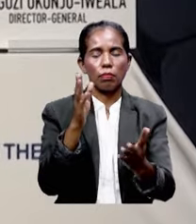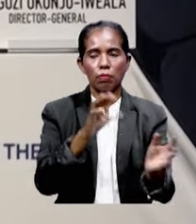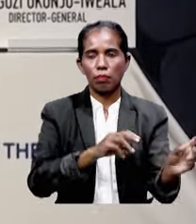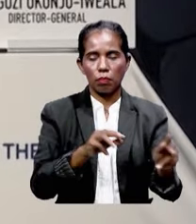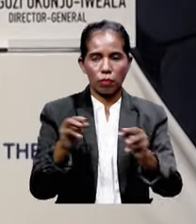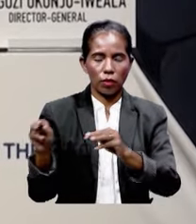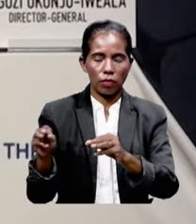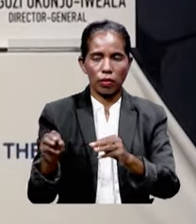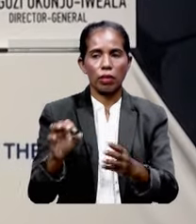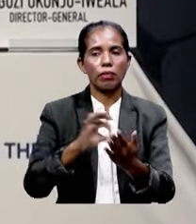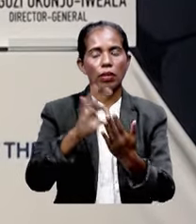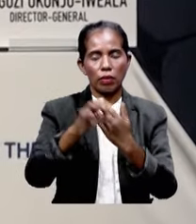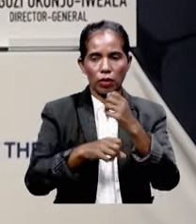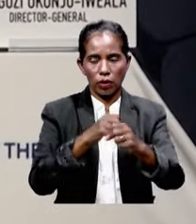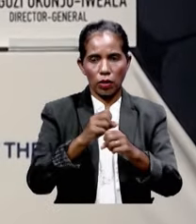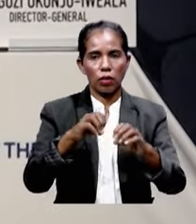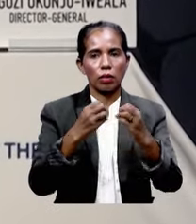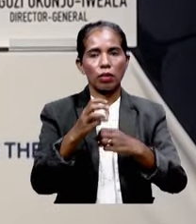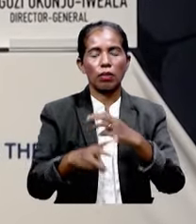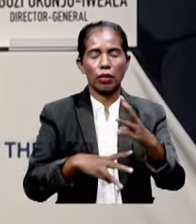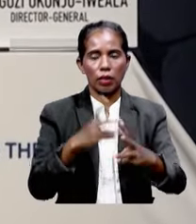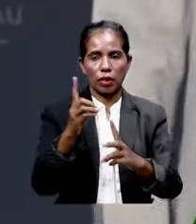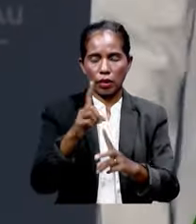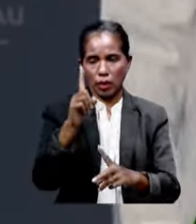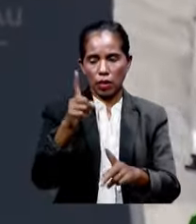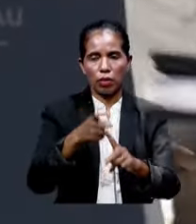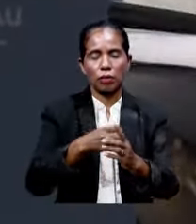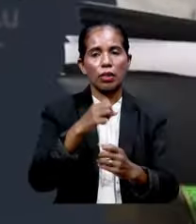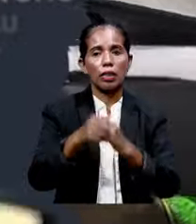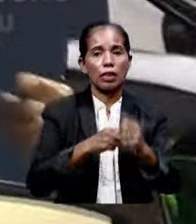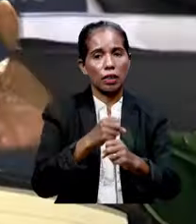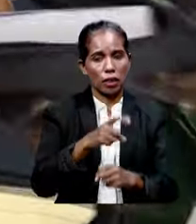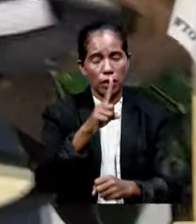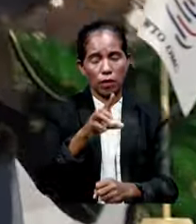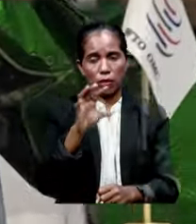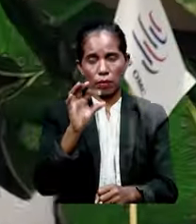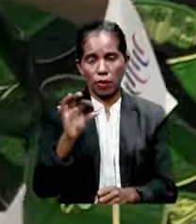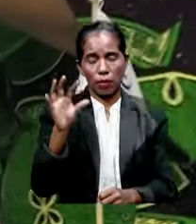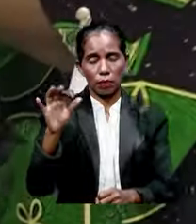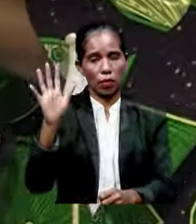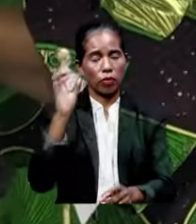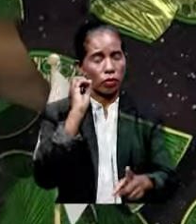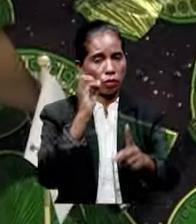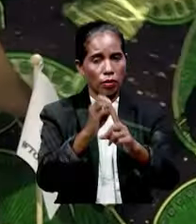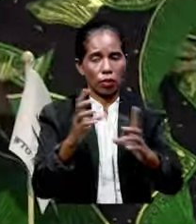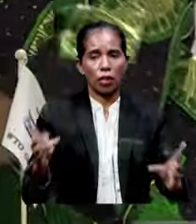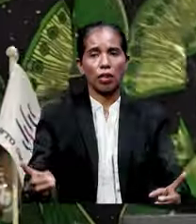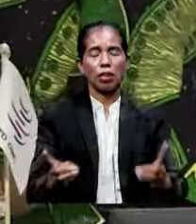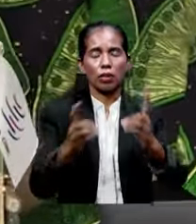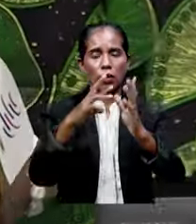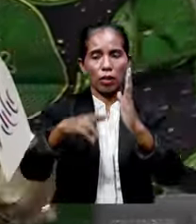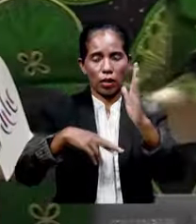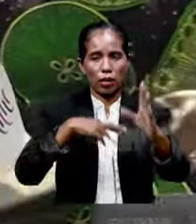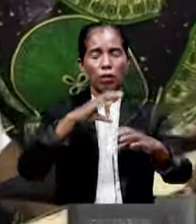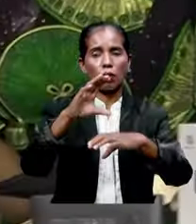ne. Organização Mundial do Comércio estabelece a lorong ida fulan janeiro tinang rimidat siasianu resin lima ho objetivo atu hasoru regra